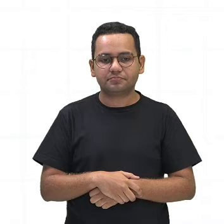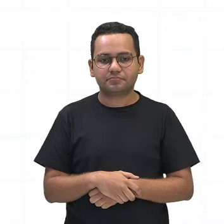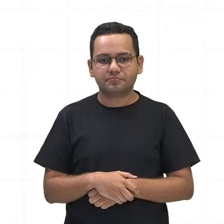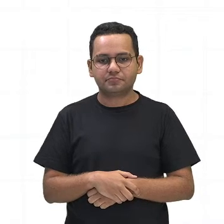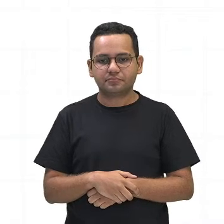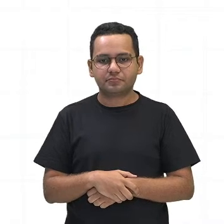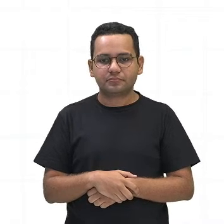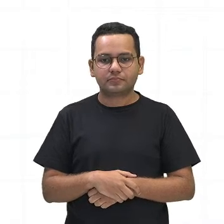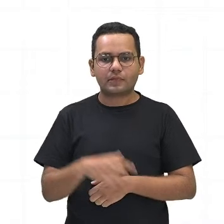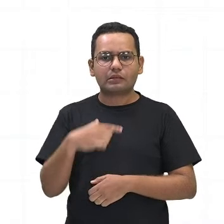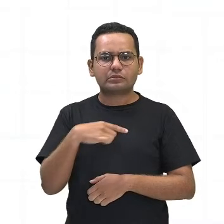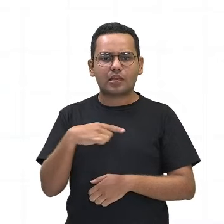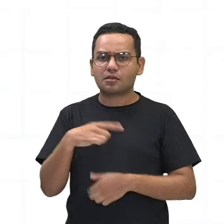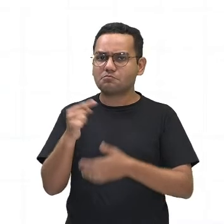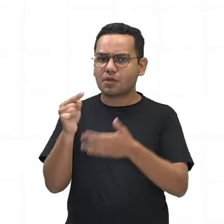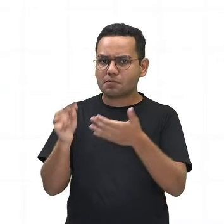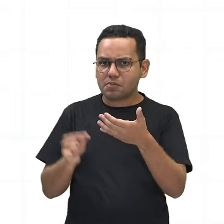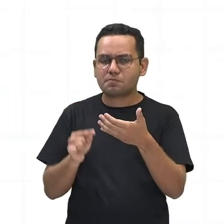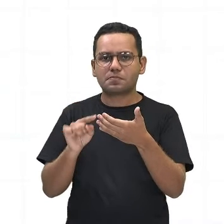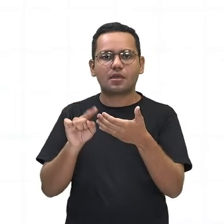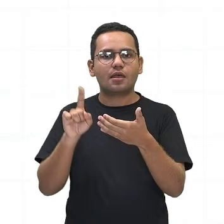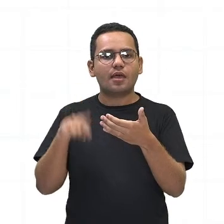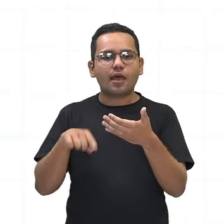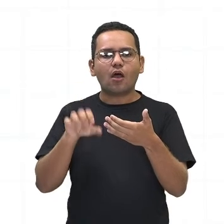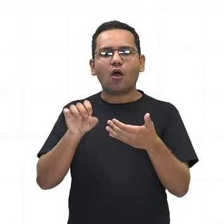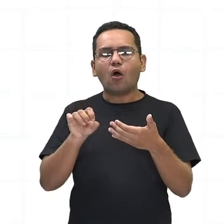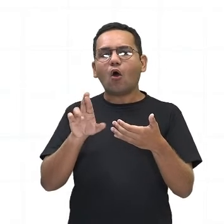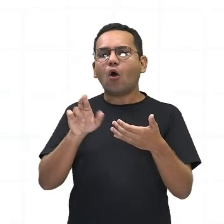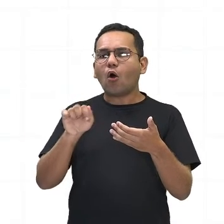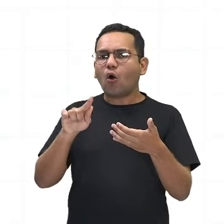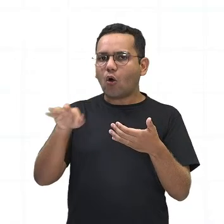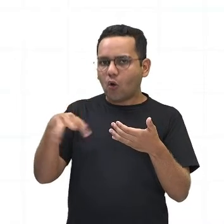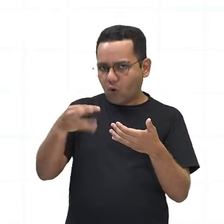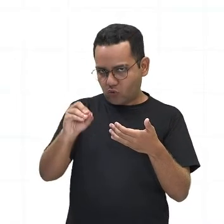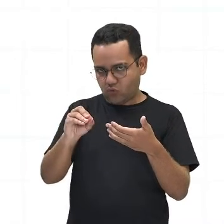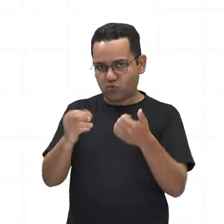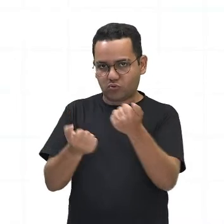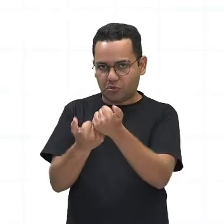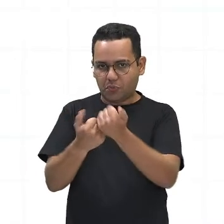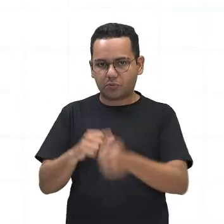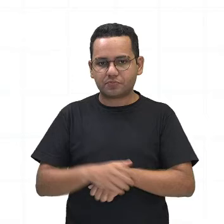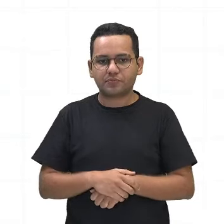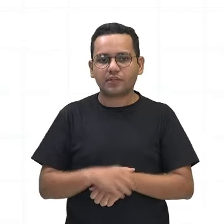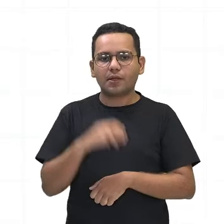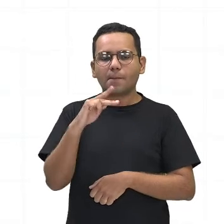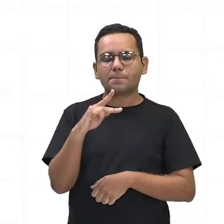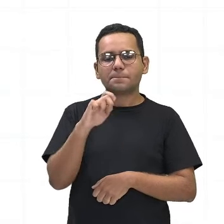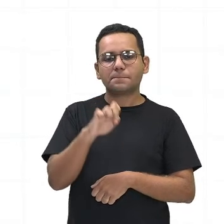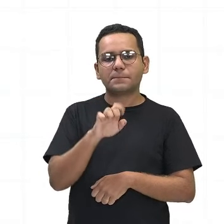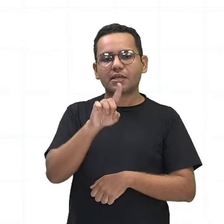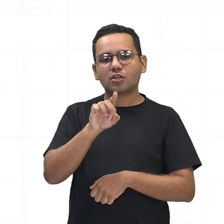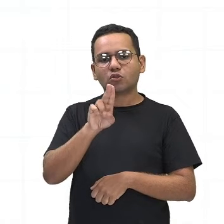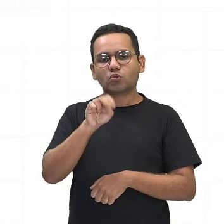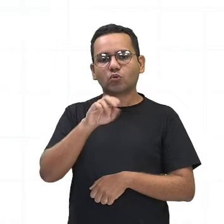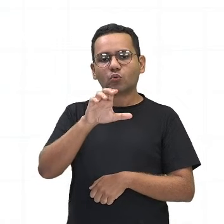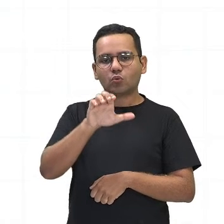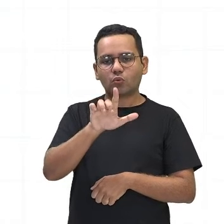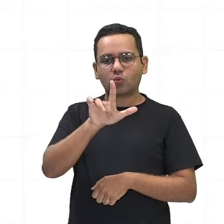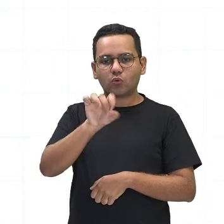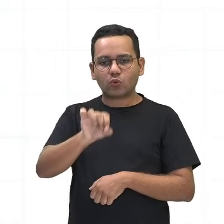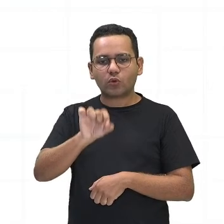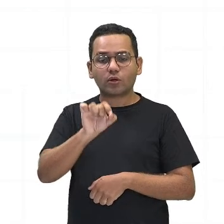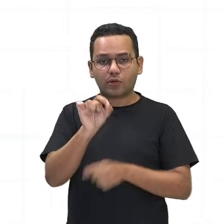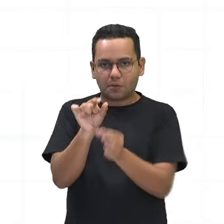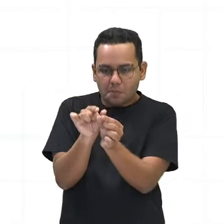de suporte, tá? Esses órgãos de suporte é o pedúnculo, que liga a flor ao